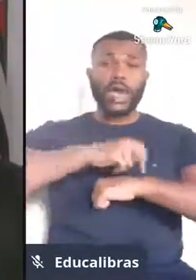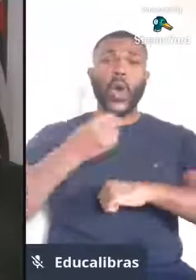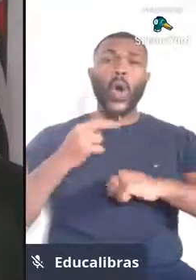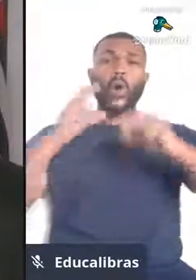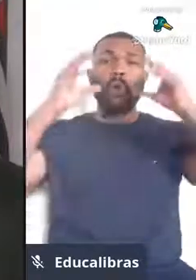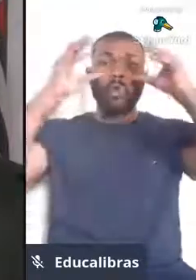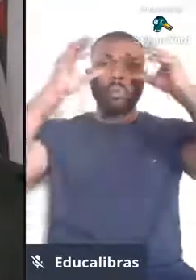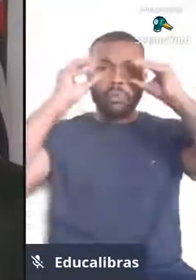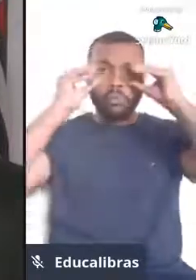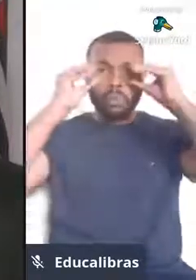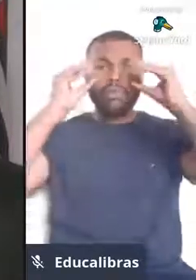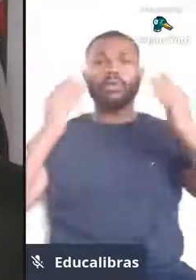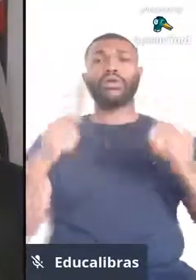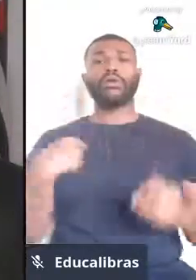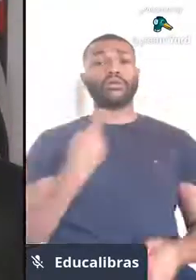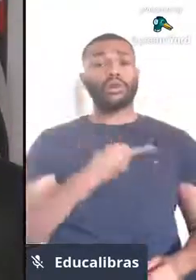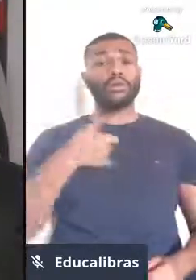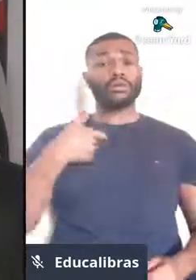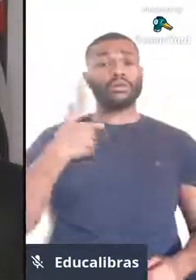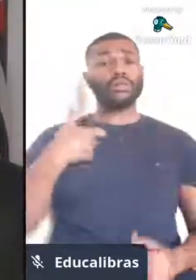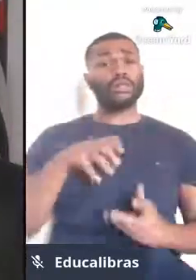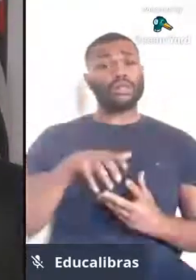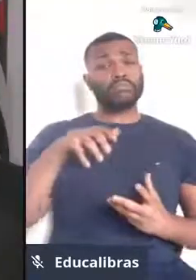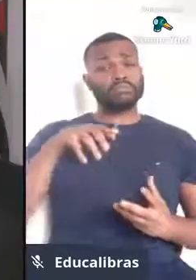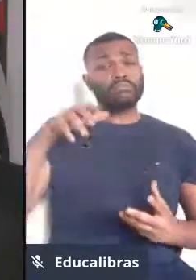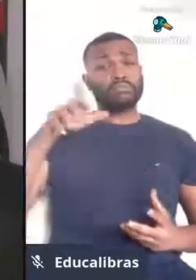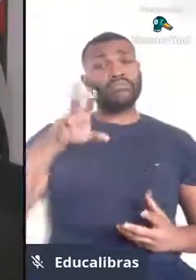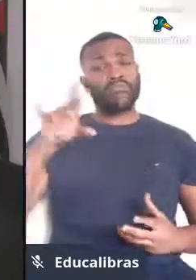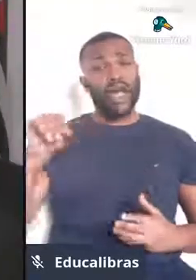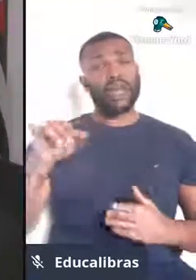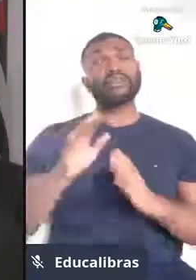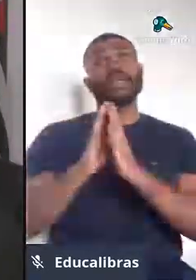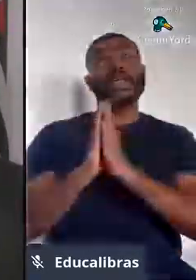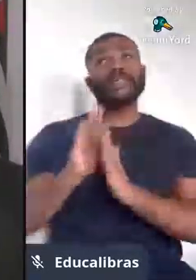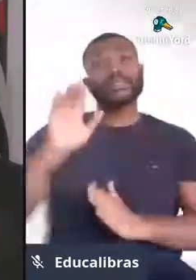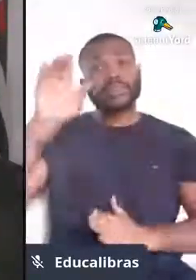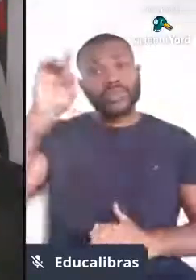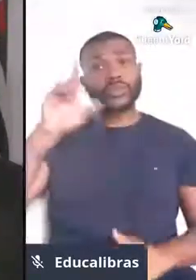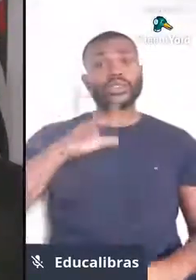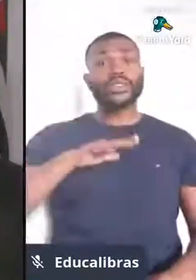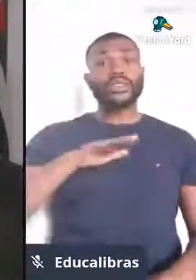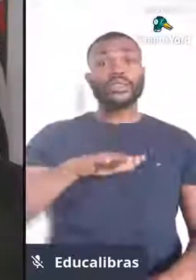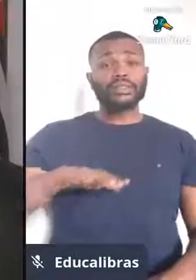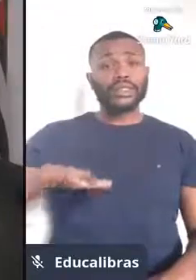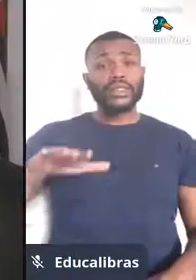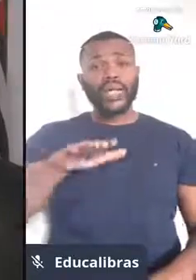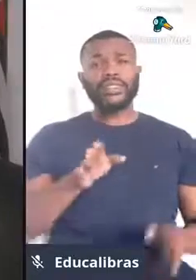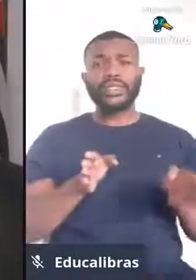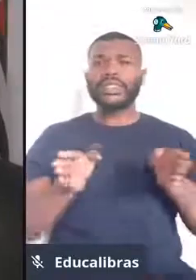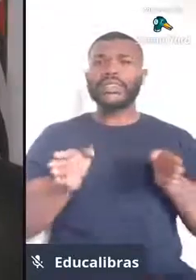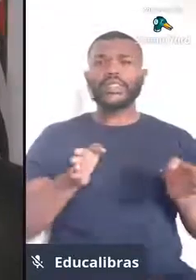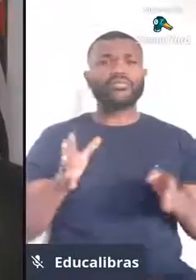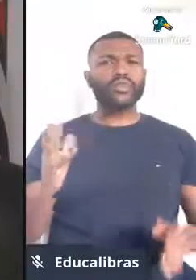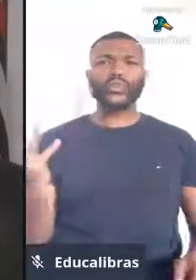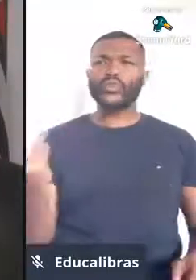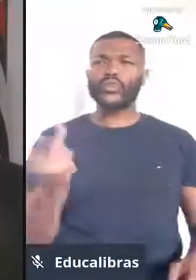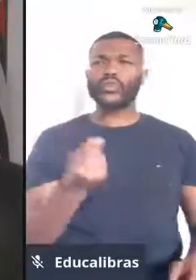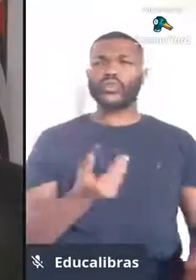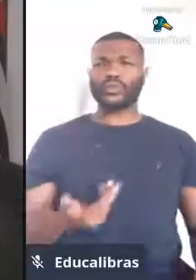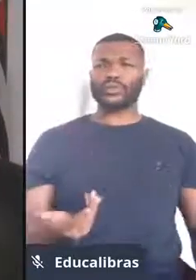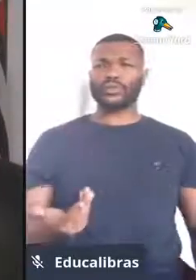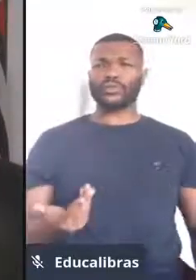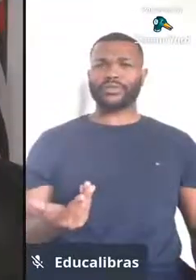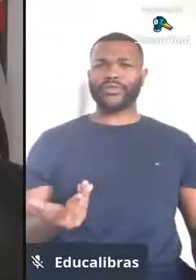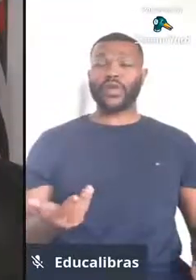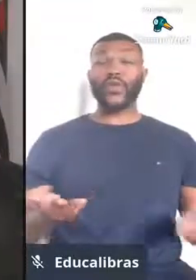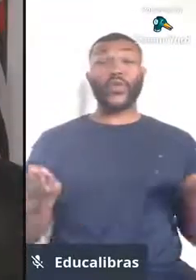gente vai envelhecer, graças a Deus, e com isso, a cidade acessível ela é acessível para todo mundo. Né? Então, hoje